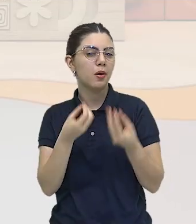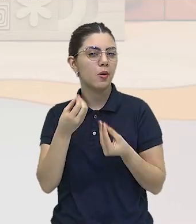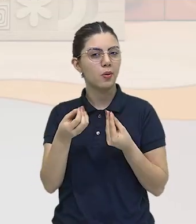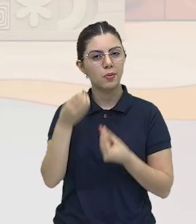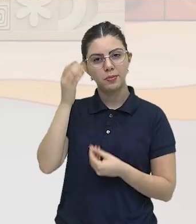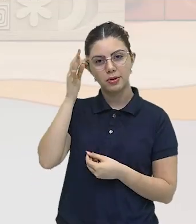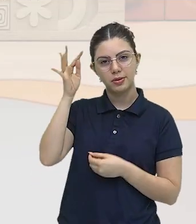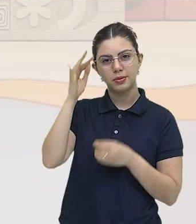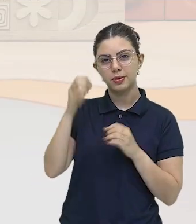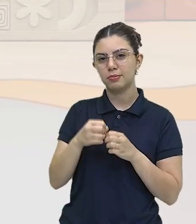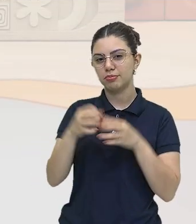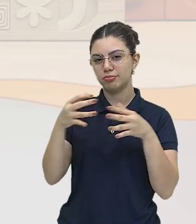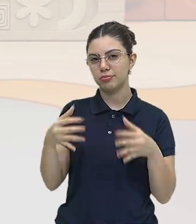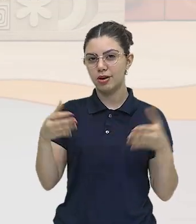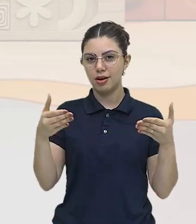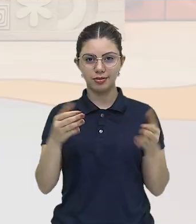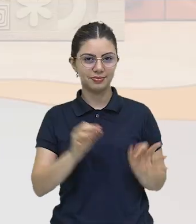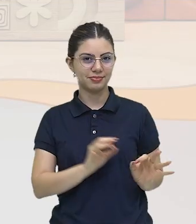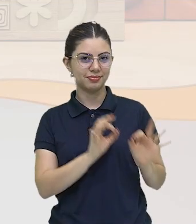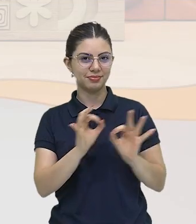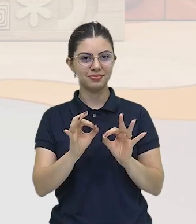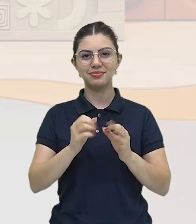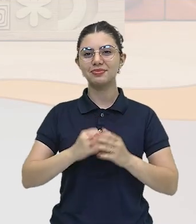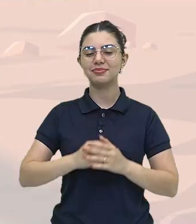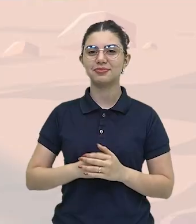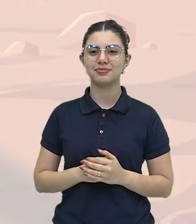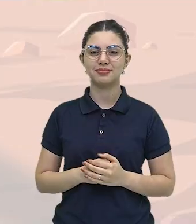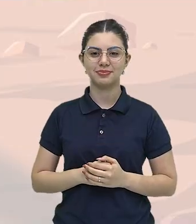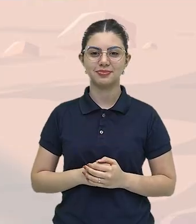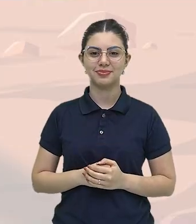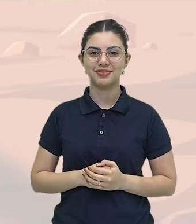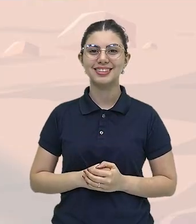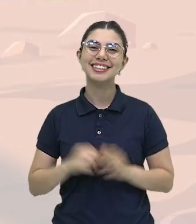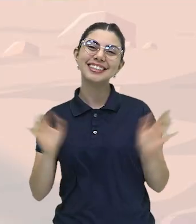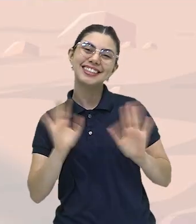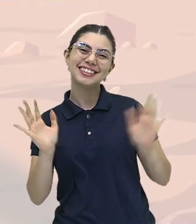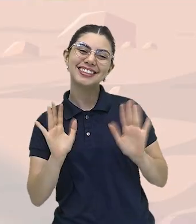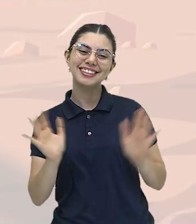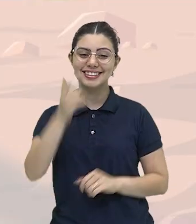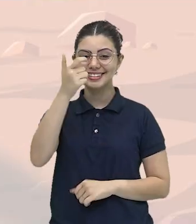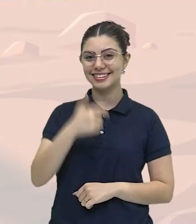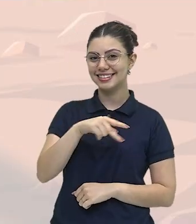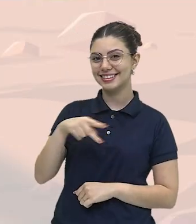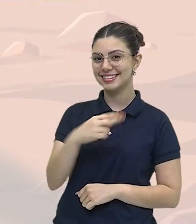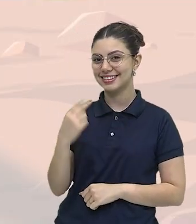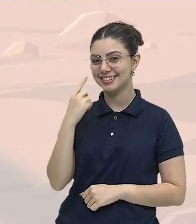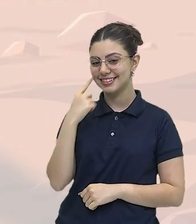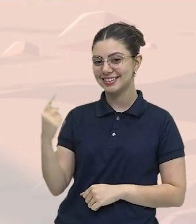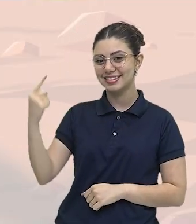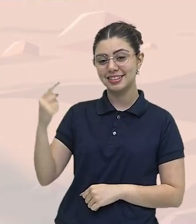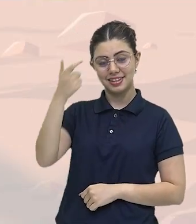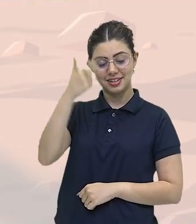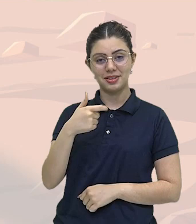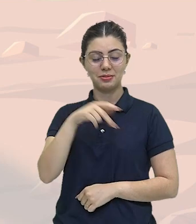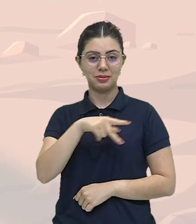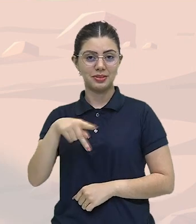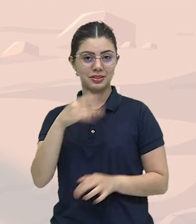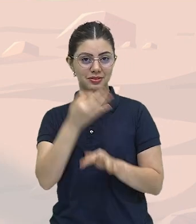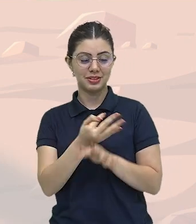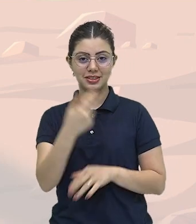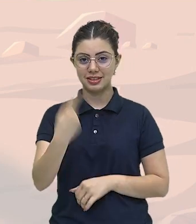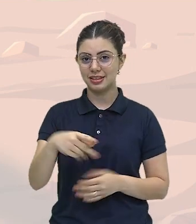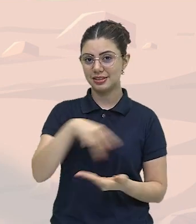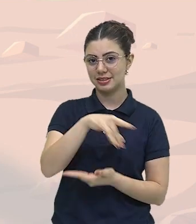a teoria do Big Bang. Vamos acompanhá-lo? Olá pessoal, eu sou o professor William Costa, sou professor de Física aqui do Centro de